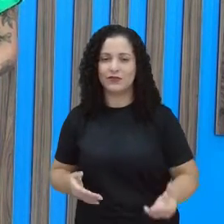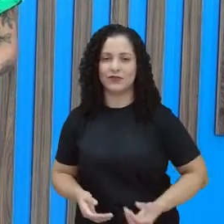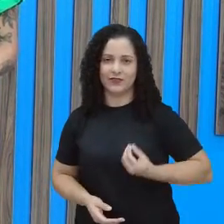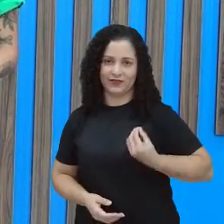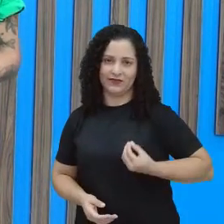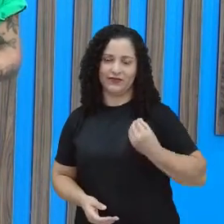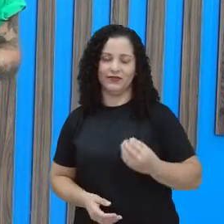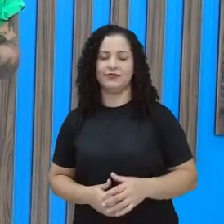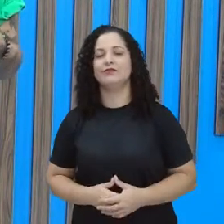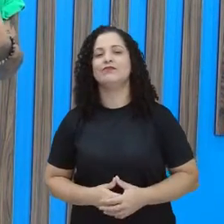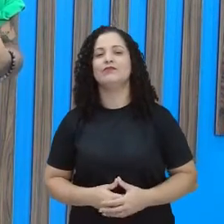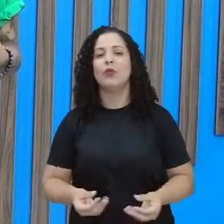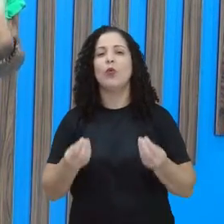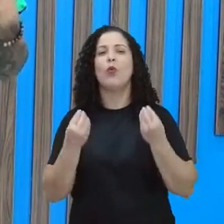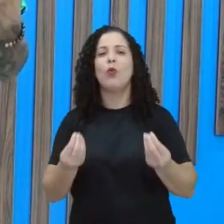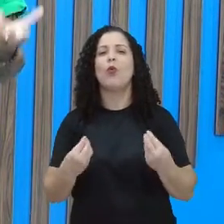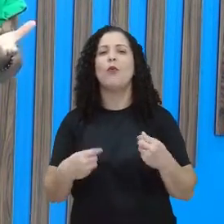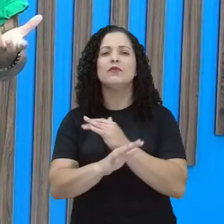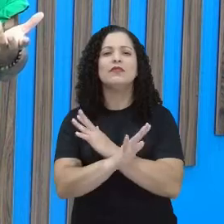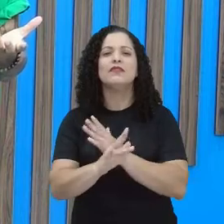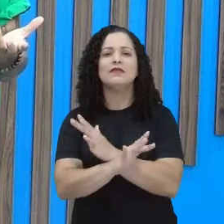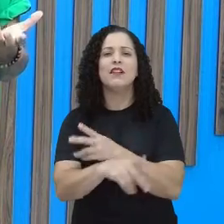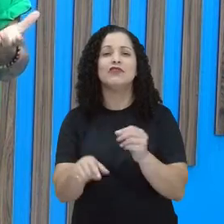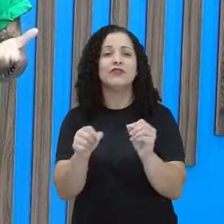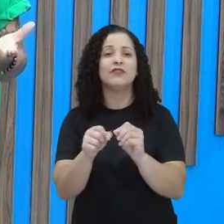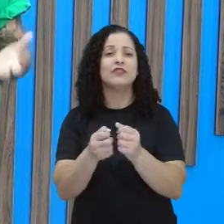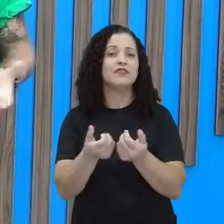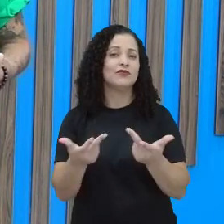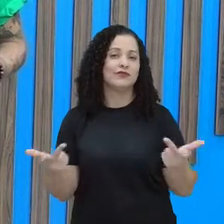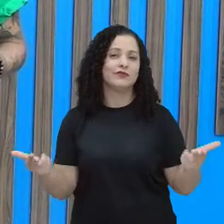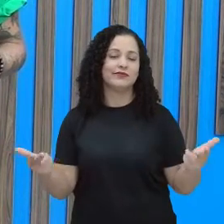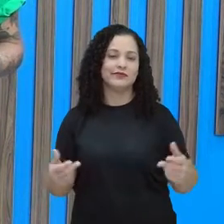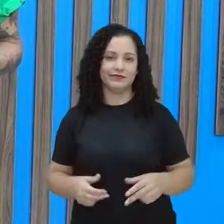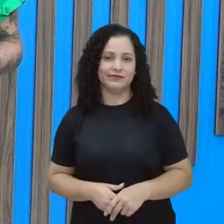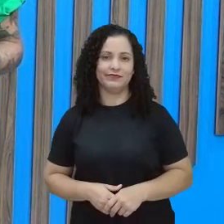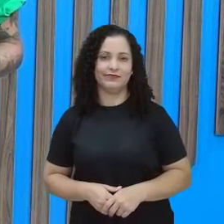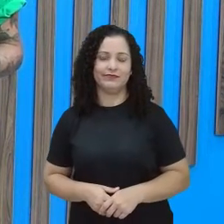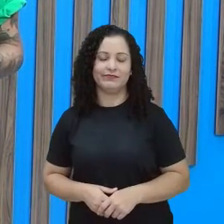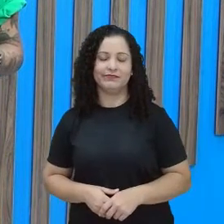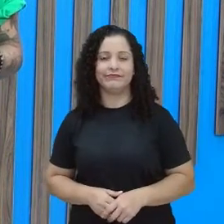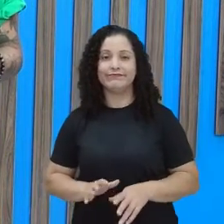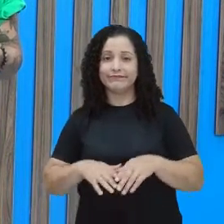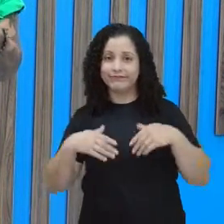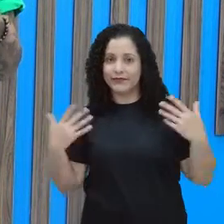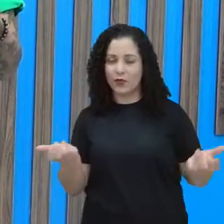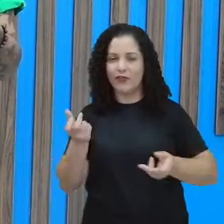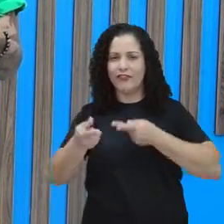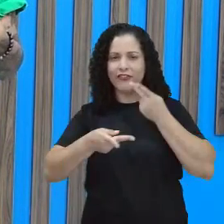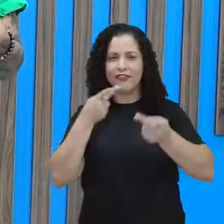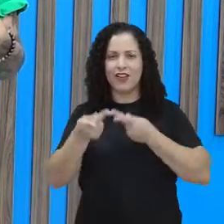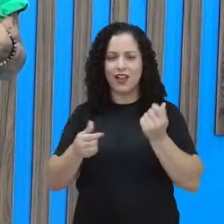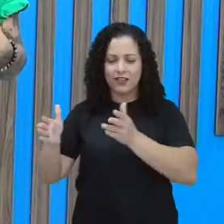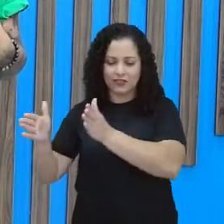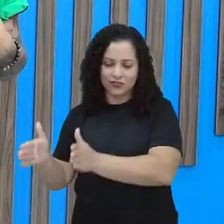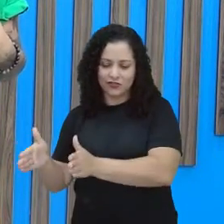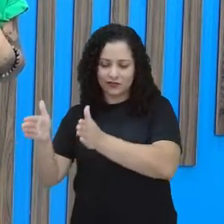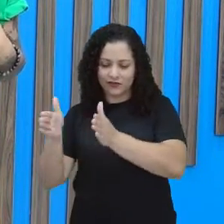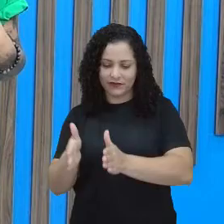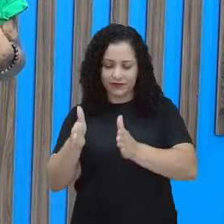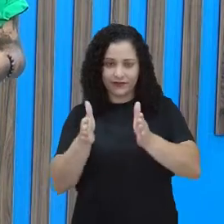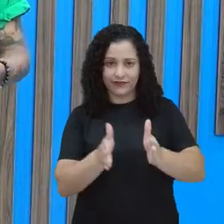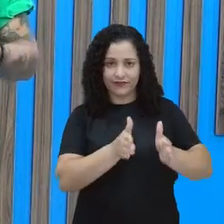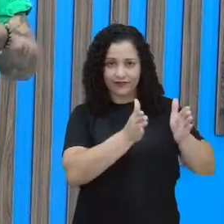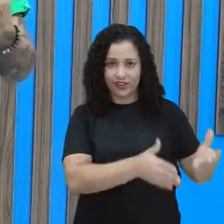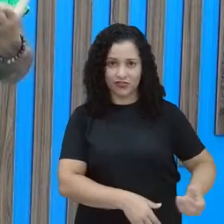então, como é que as cidades estão fazendo isso, né? Então, falar de ciclos da vida é falar